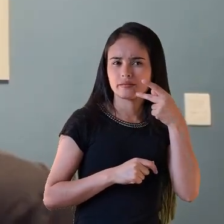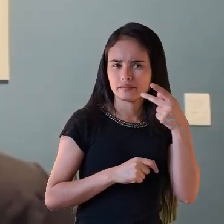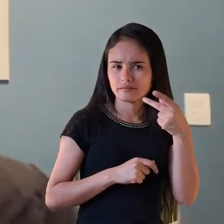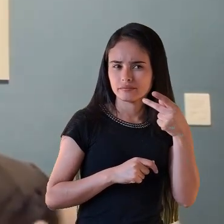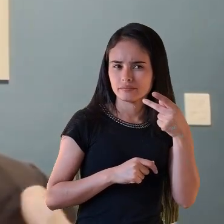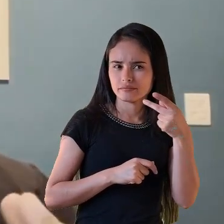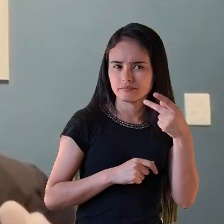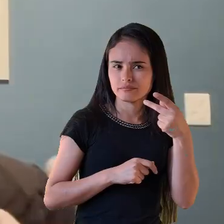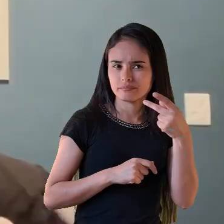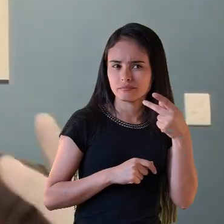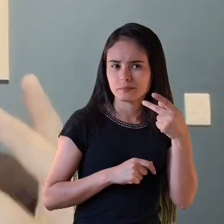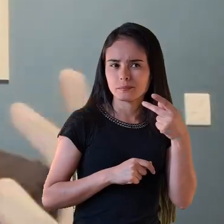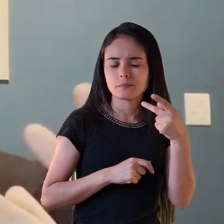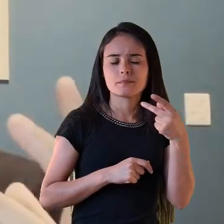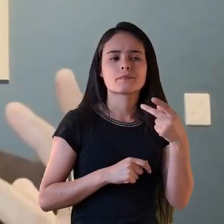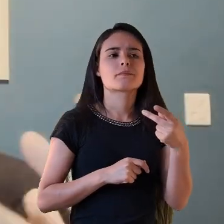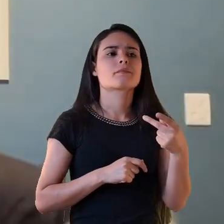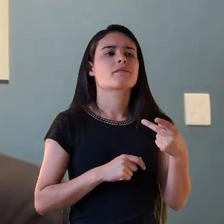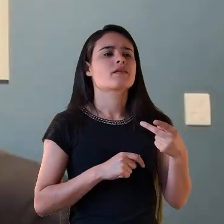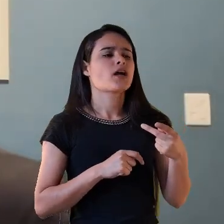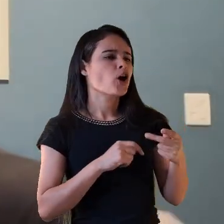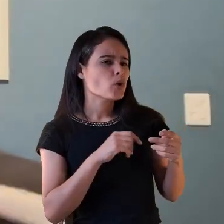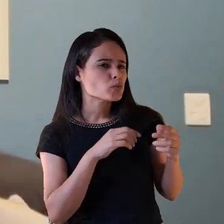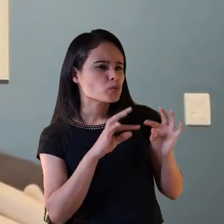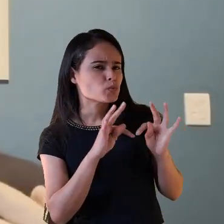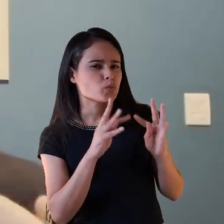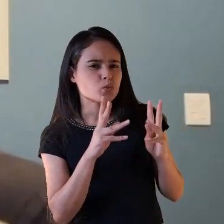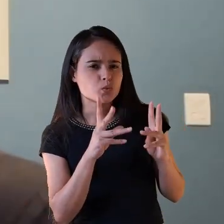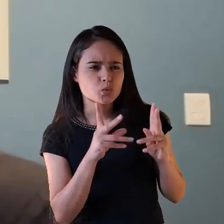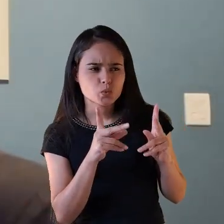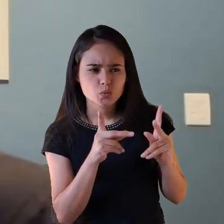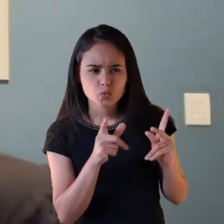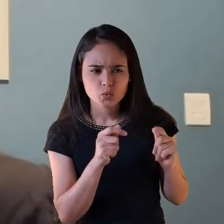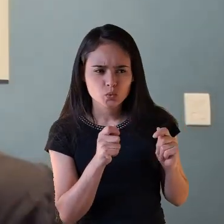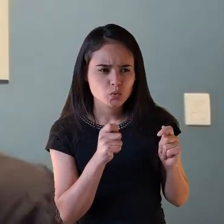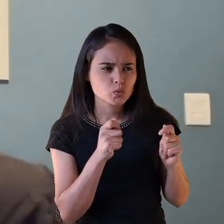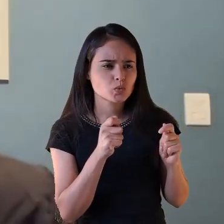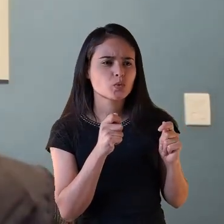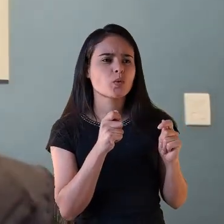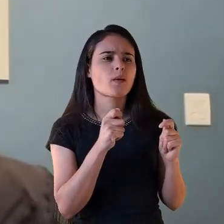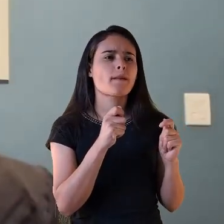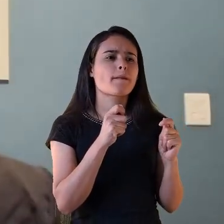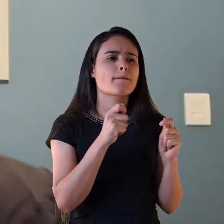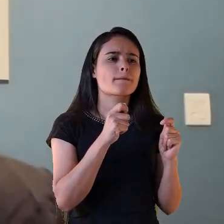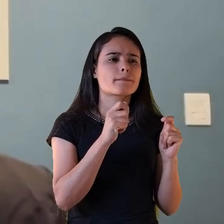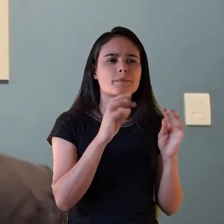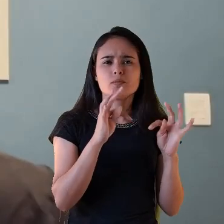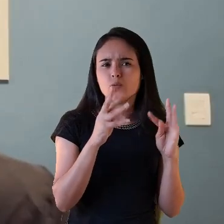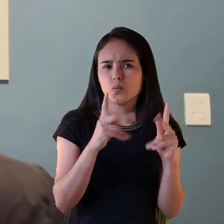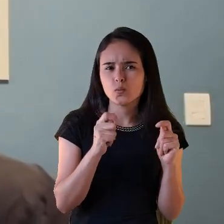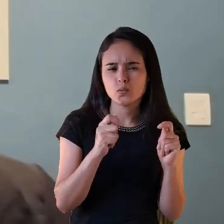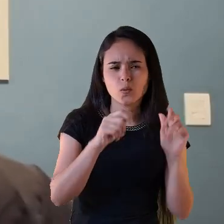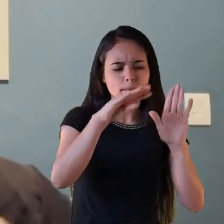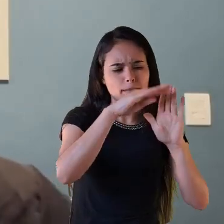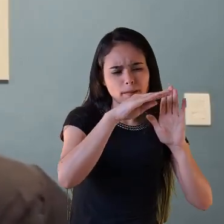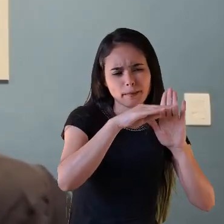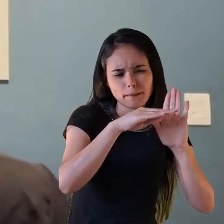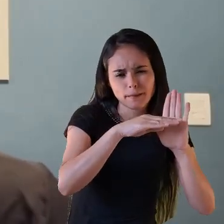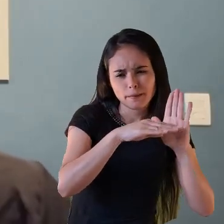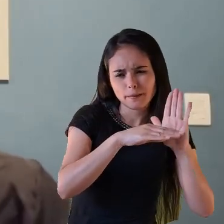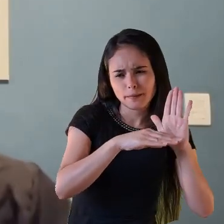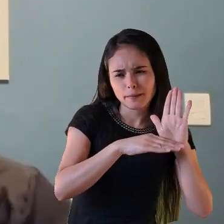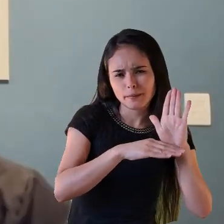naturais e tal, mas cada trecho de entrevista que vai entrar, cada pausa que eu faço na minha locução, a ordem das coisas, a ordem em